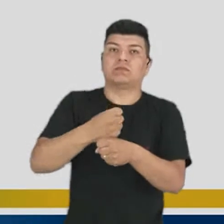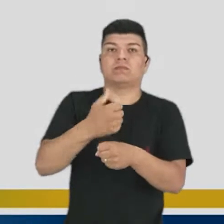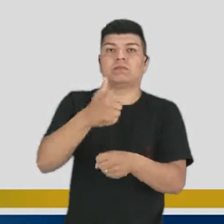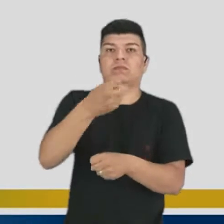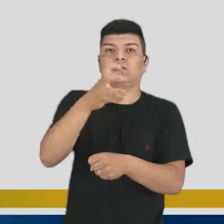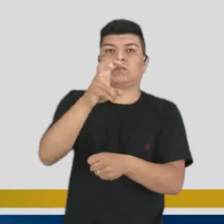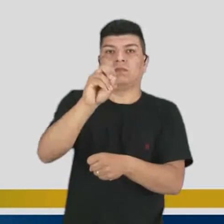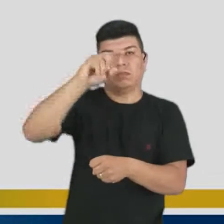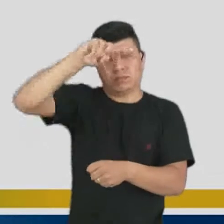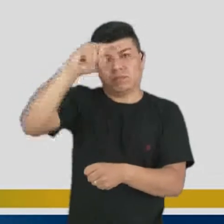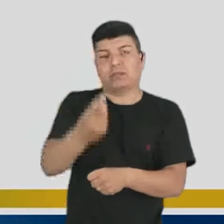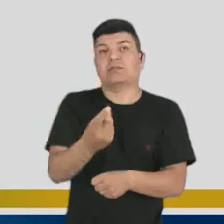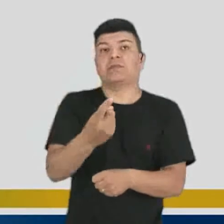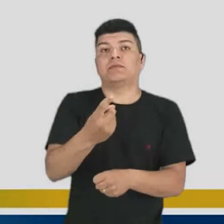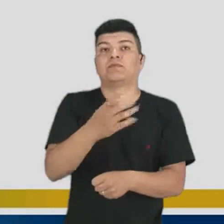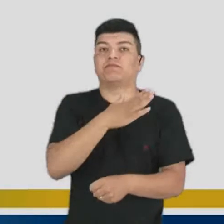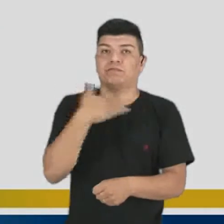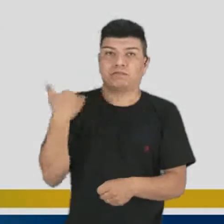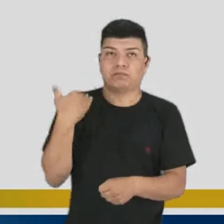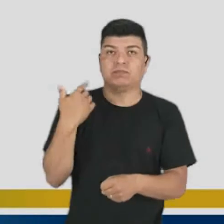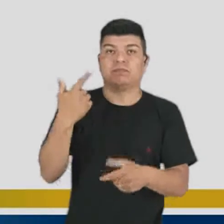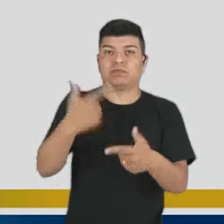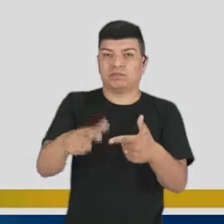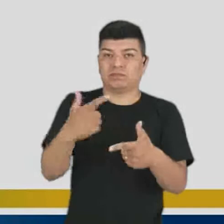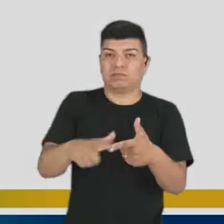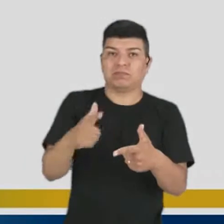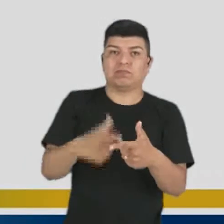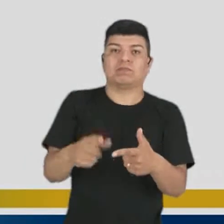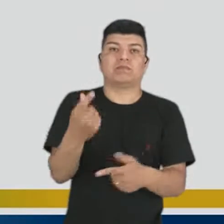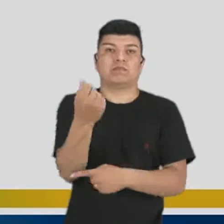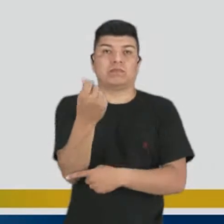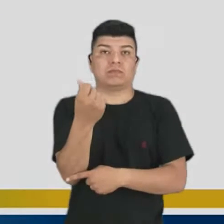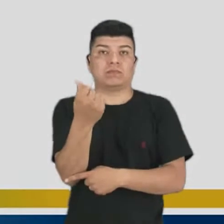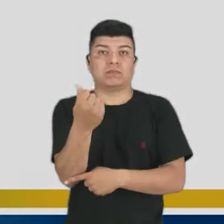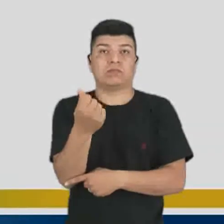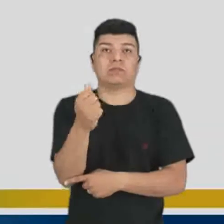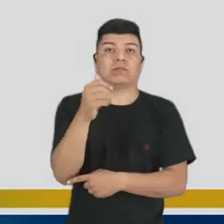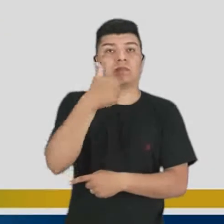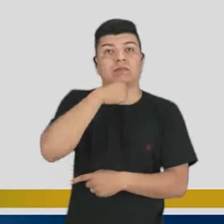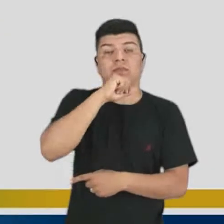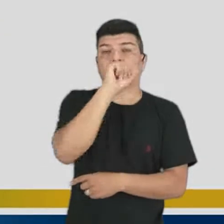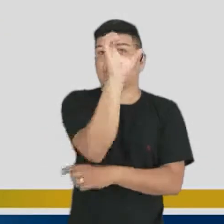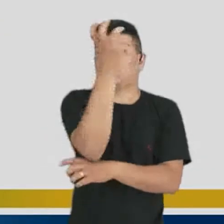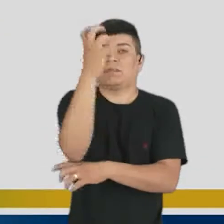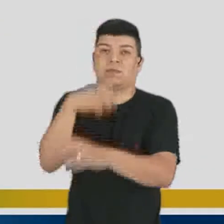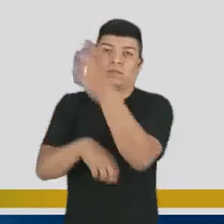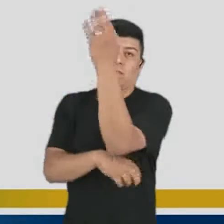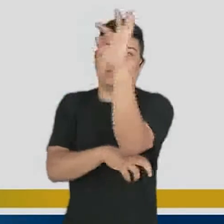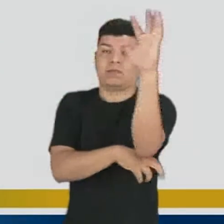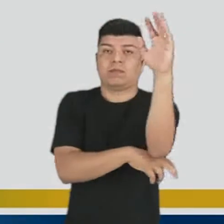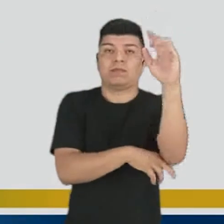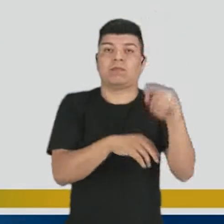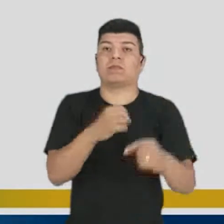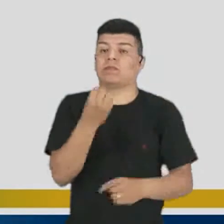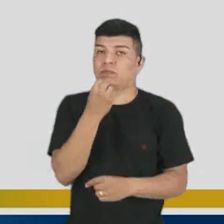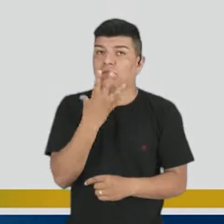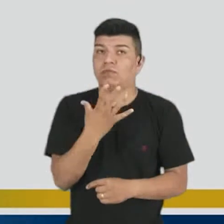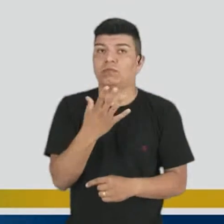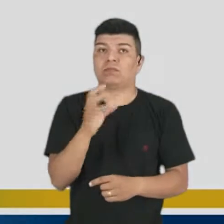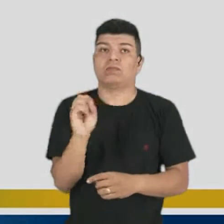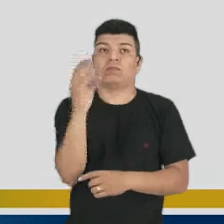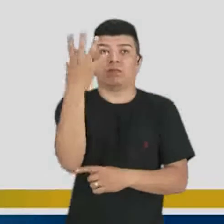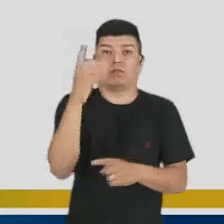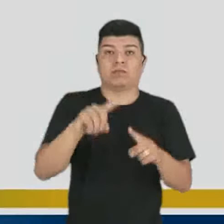mortes e prejuízos de 70 bilhões de dólares. A mãe natureza é, a um só tempo, primitiva e nobre ao agir,